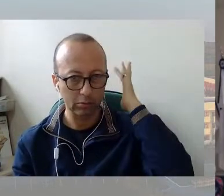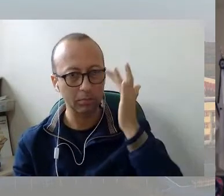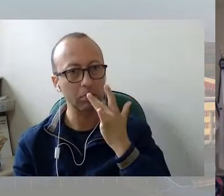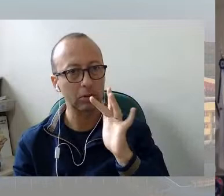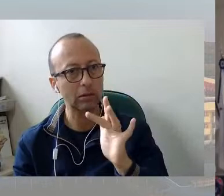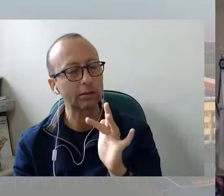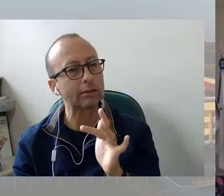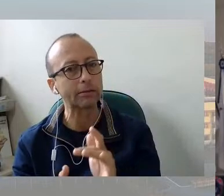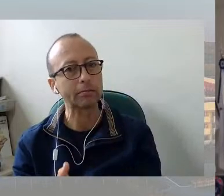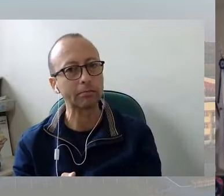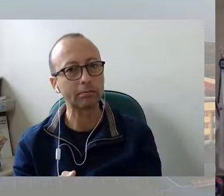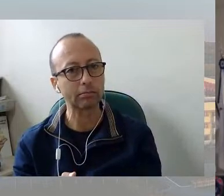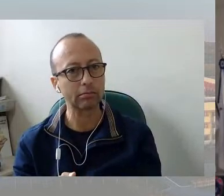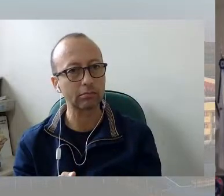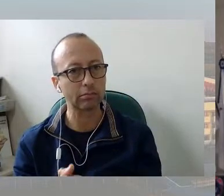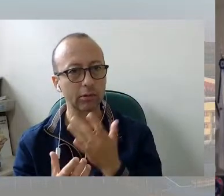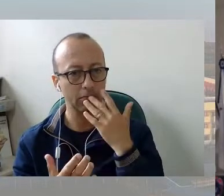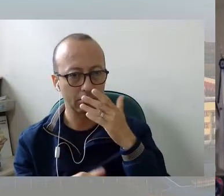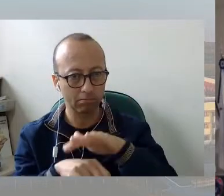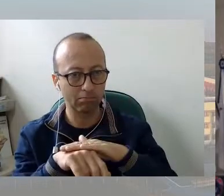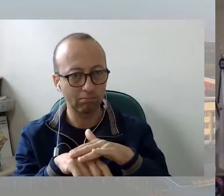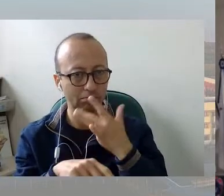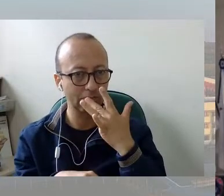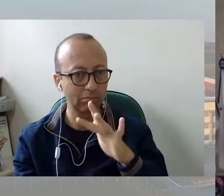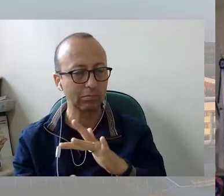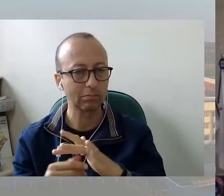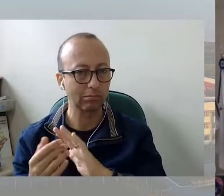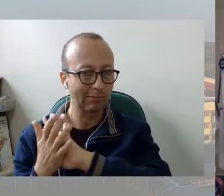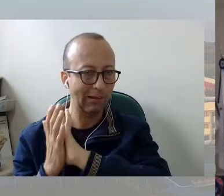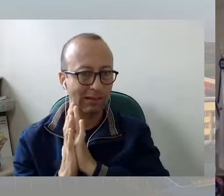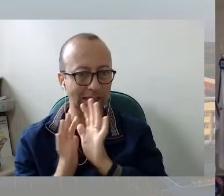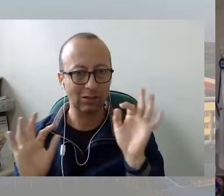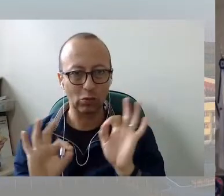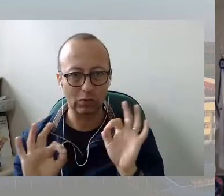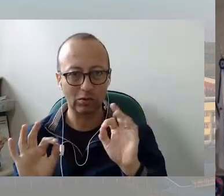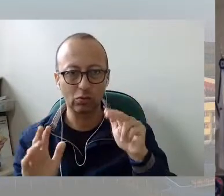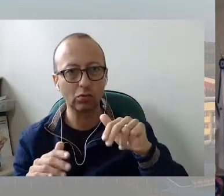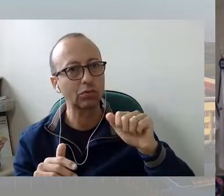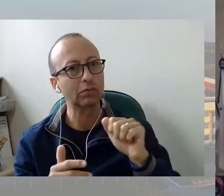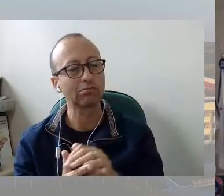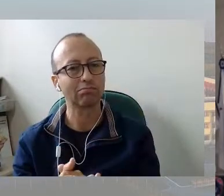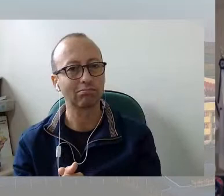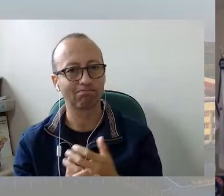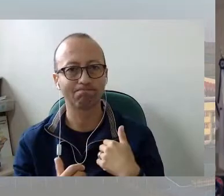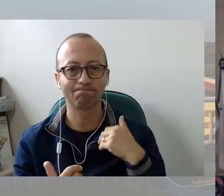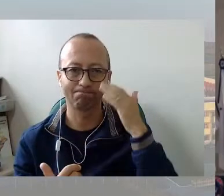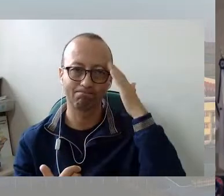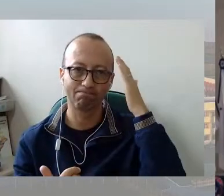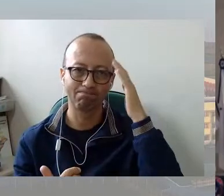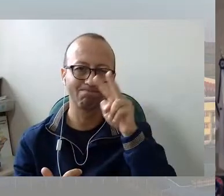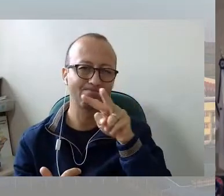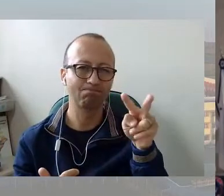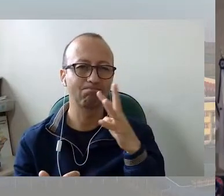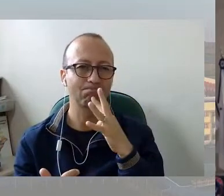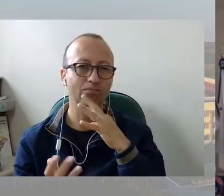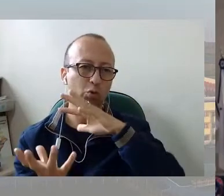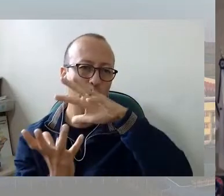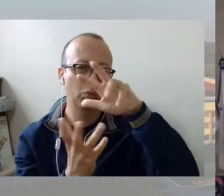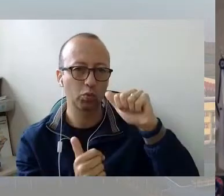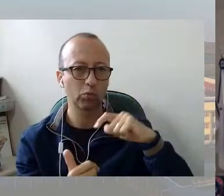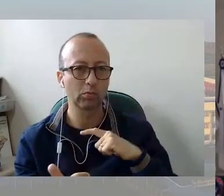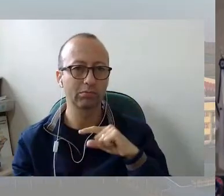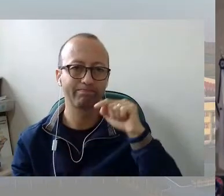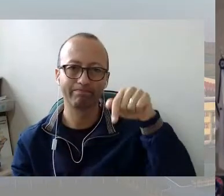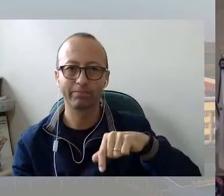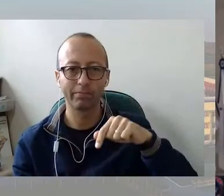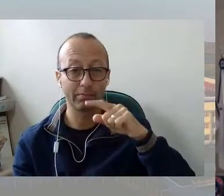nunca sofri episódio de racismo, mas não necessariamente deixo de entender e compreender que existe episódio de racismo no mundo, e especialmente